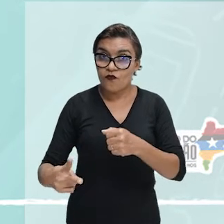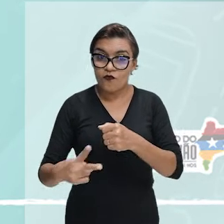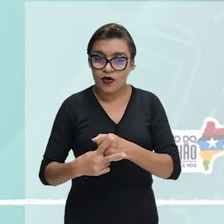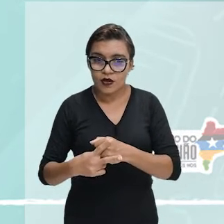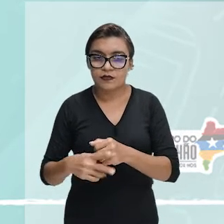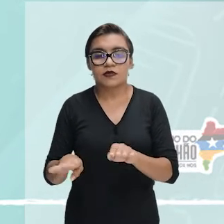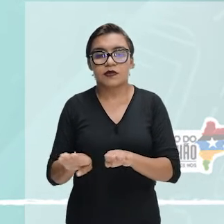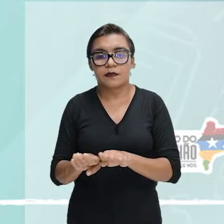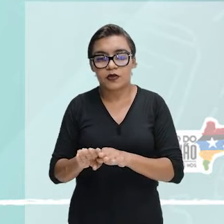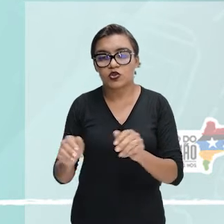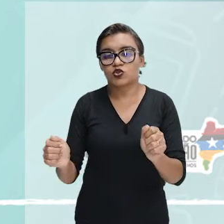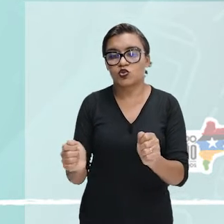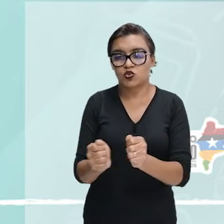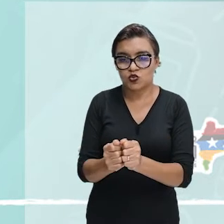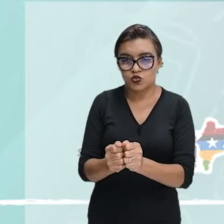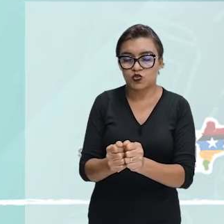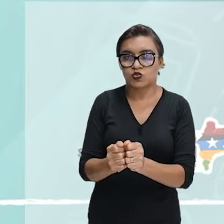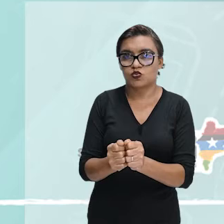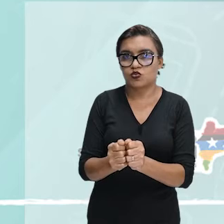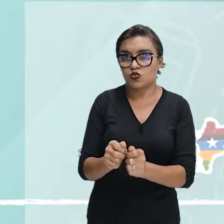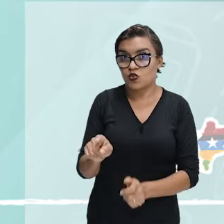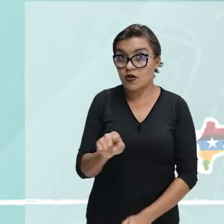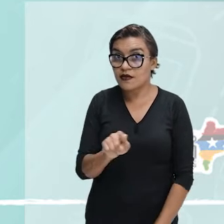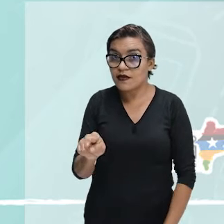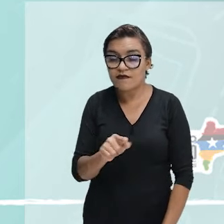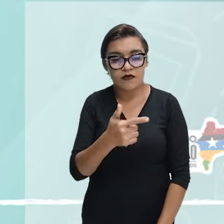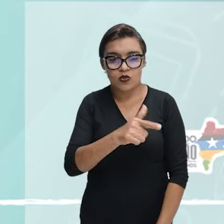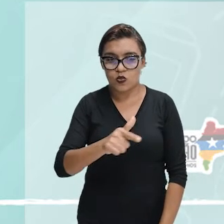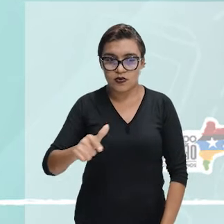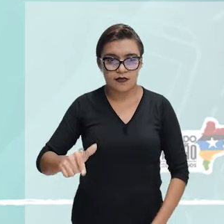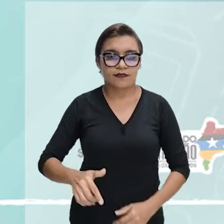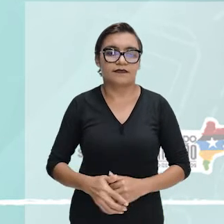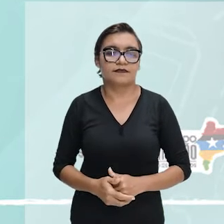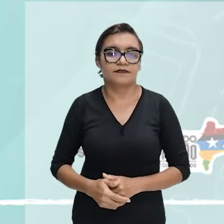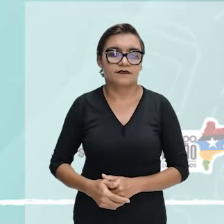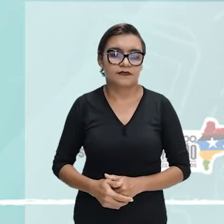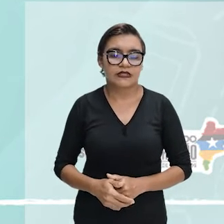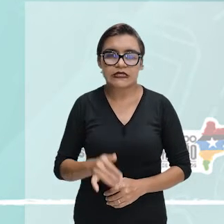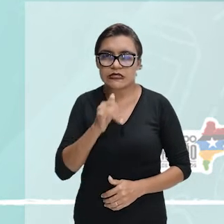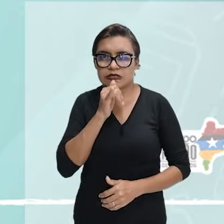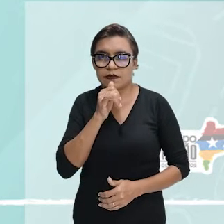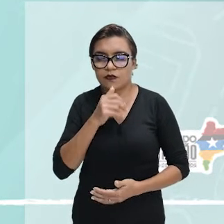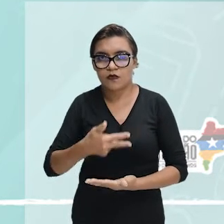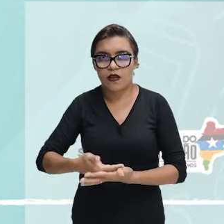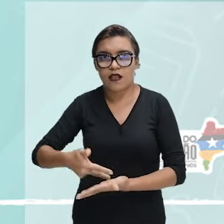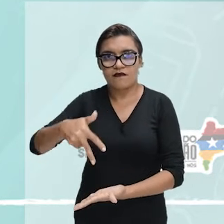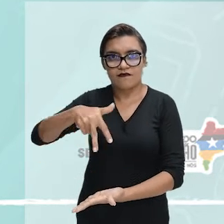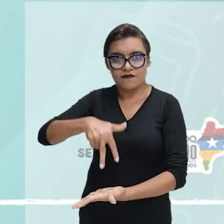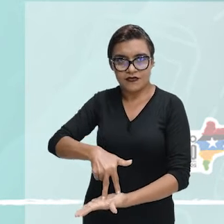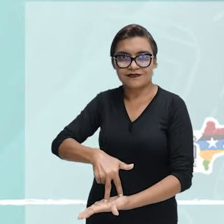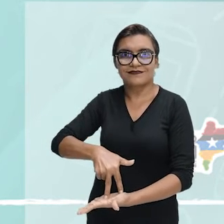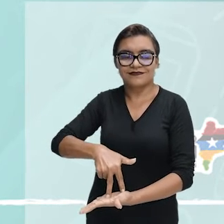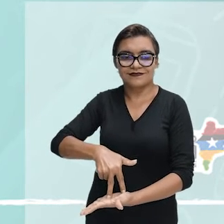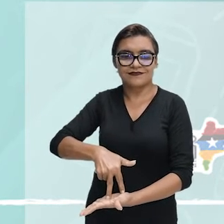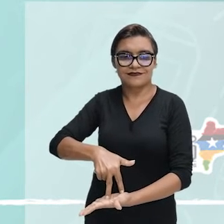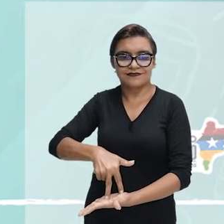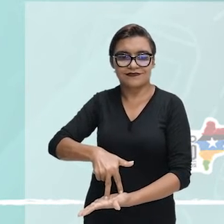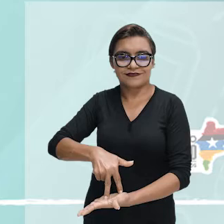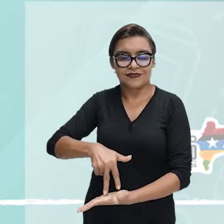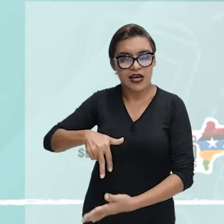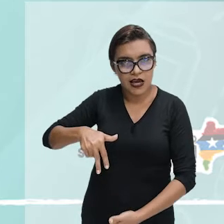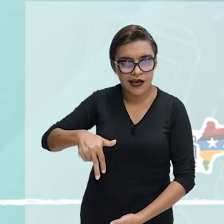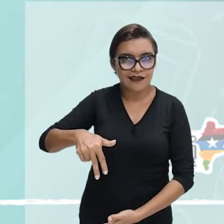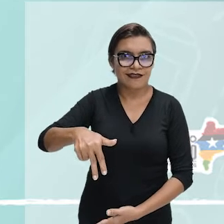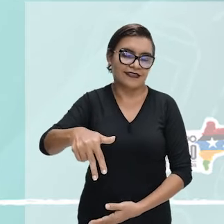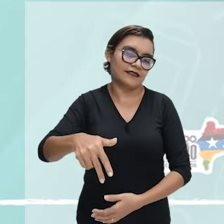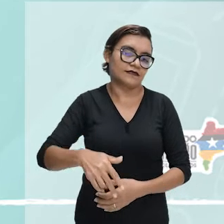e junto a ele, sem hífen, tá? Então, levanta-te, levanta-te, levanta-te e anda,